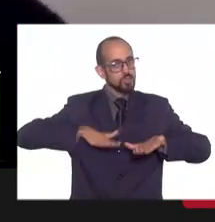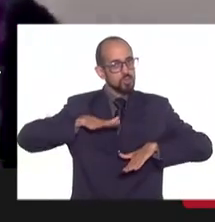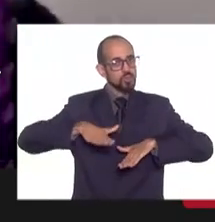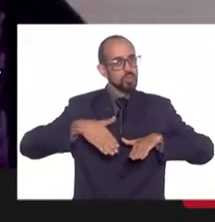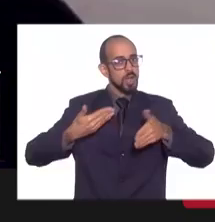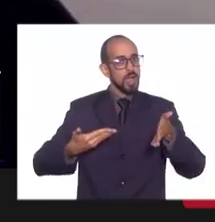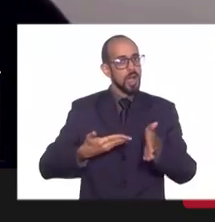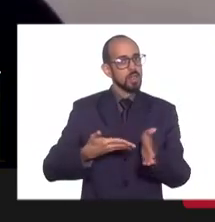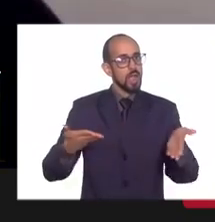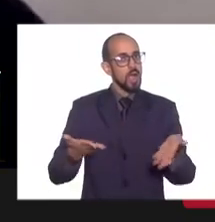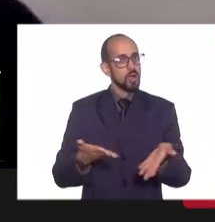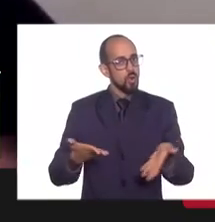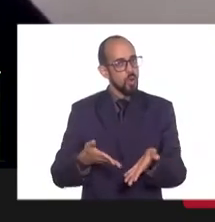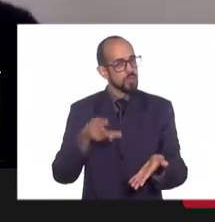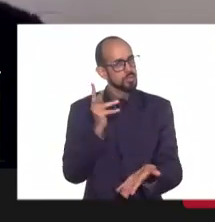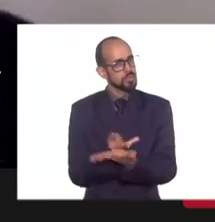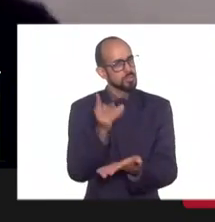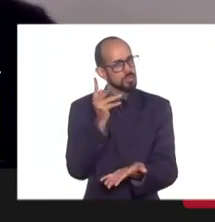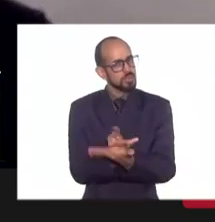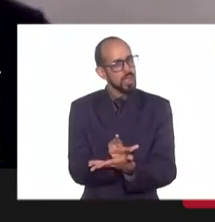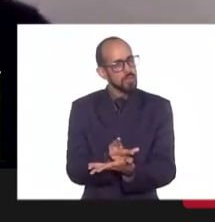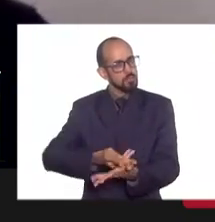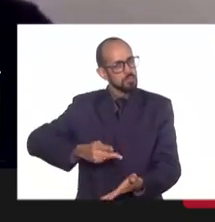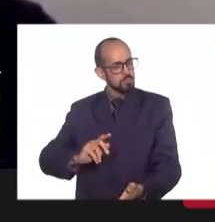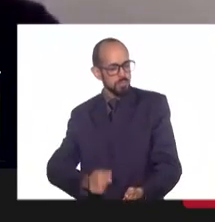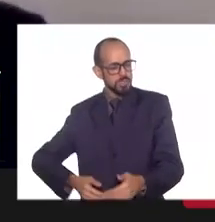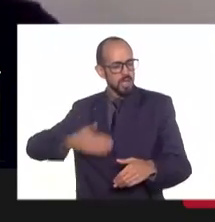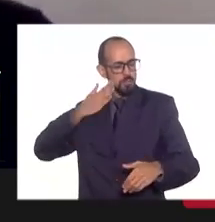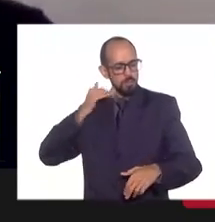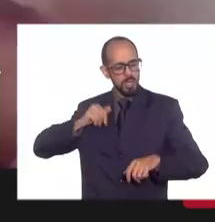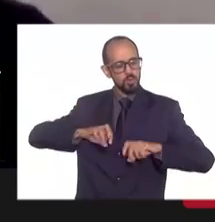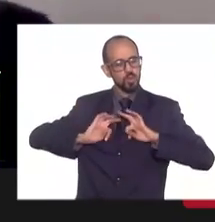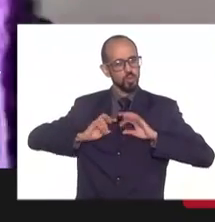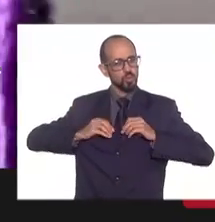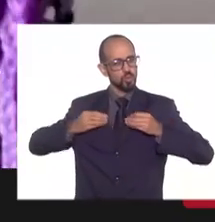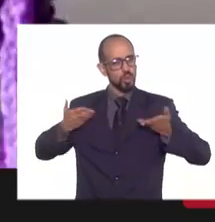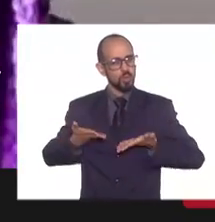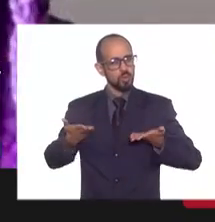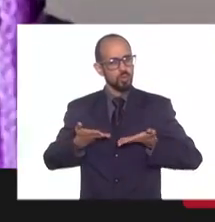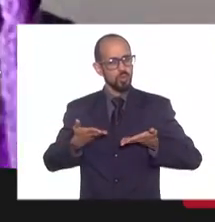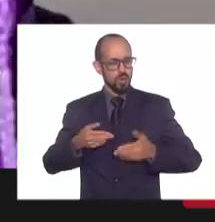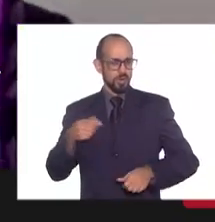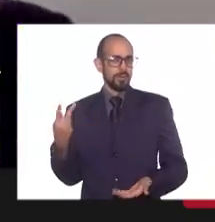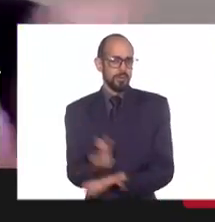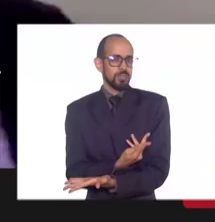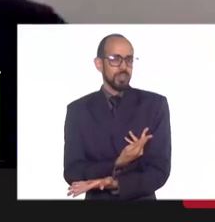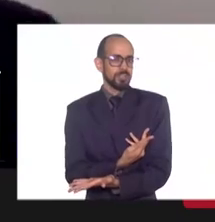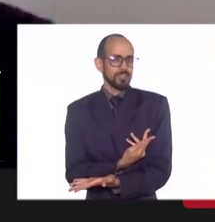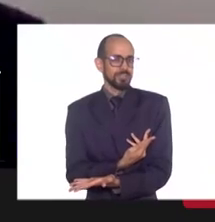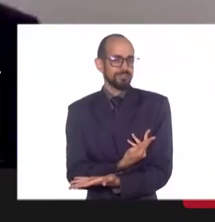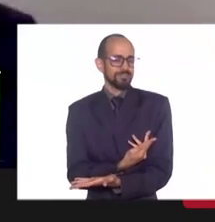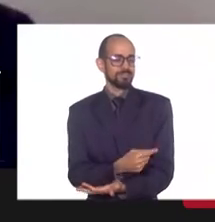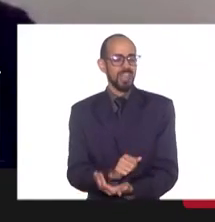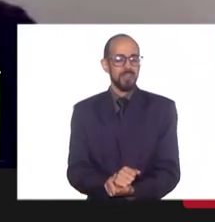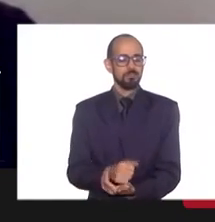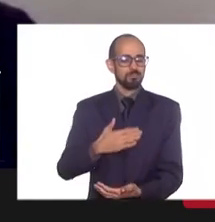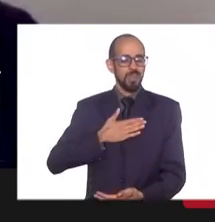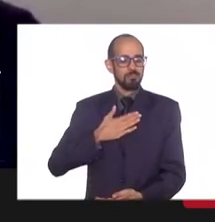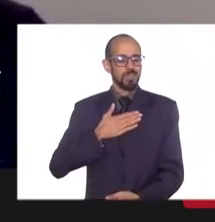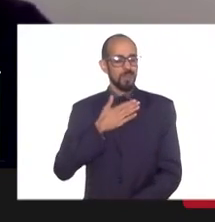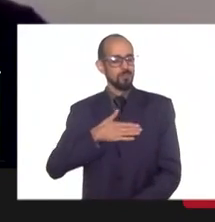e sempre fincado com a certeza que tudo acontece no hoje então para mim é um enorme prazer e